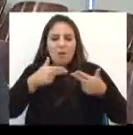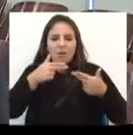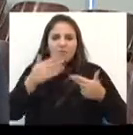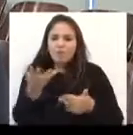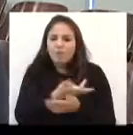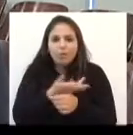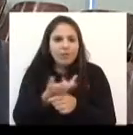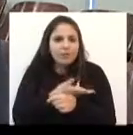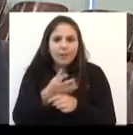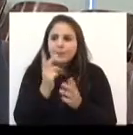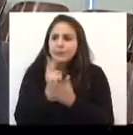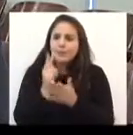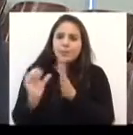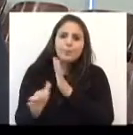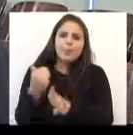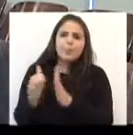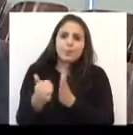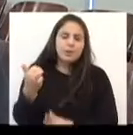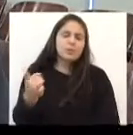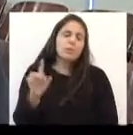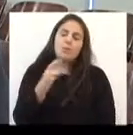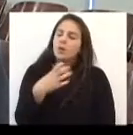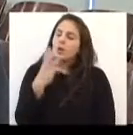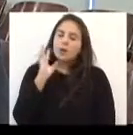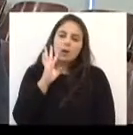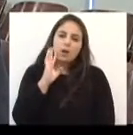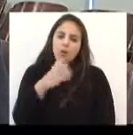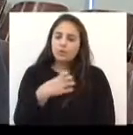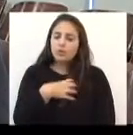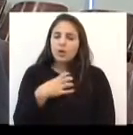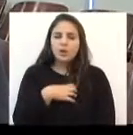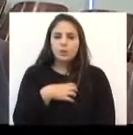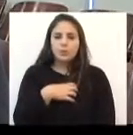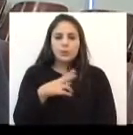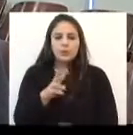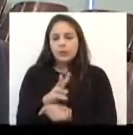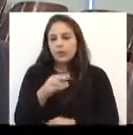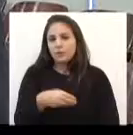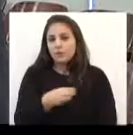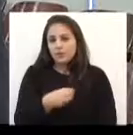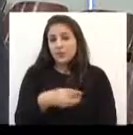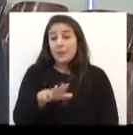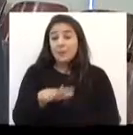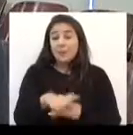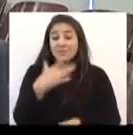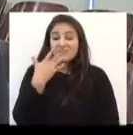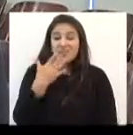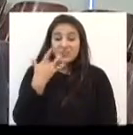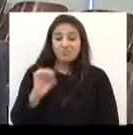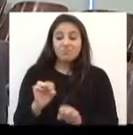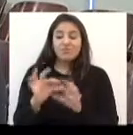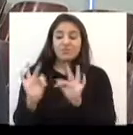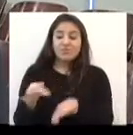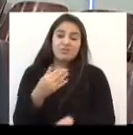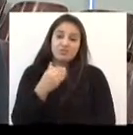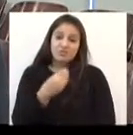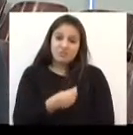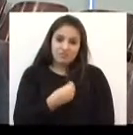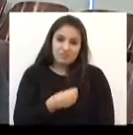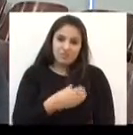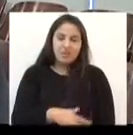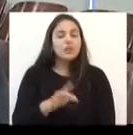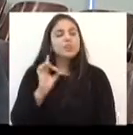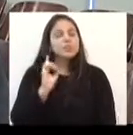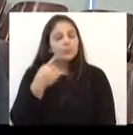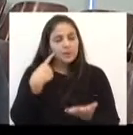é uma forma de preservar vidas, mas é uma forma de destruir vidas. Então e já marcamos a próxima reunião, dia 4 de